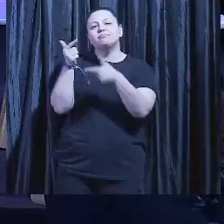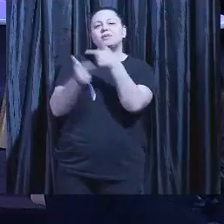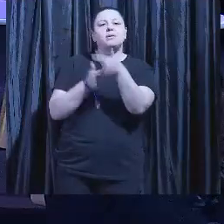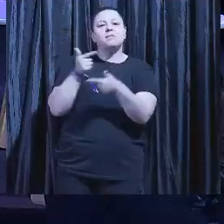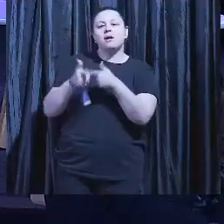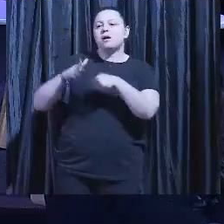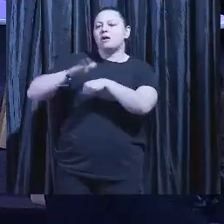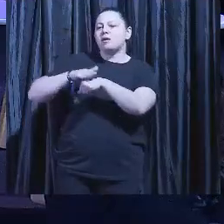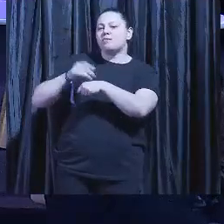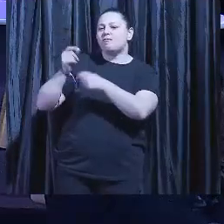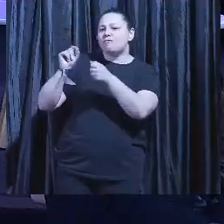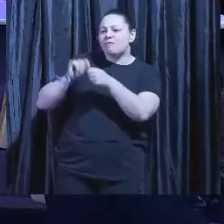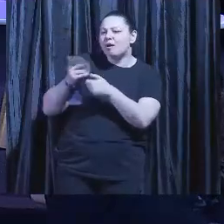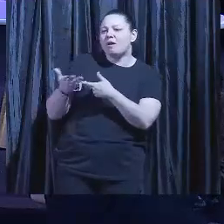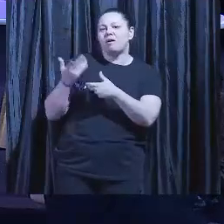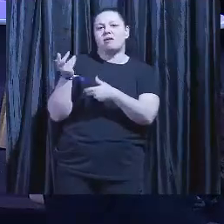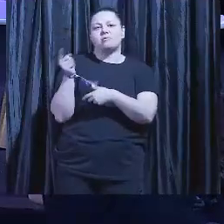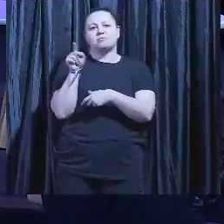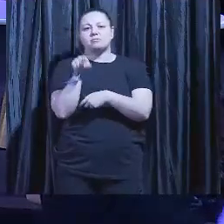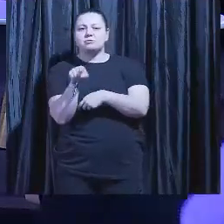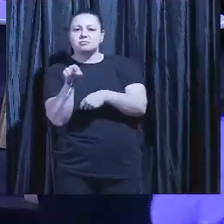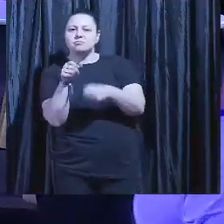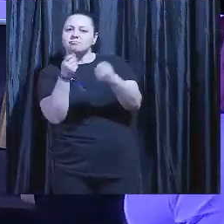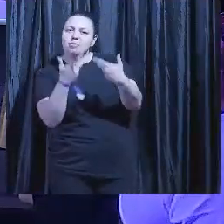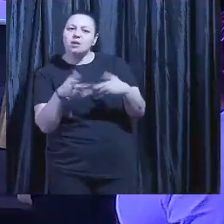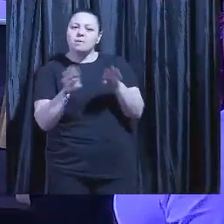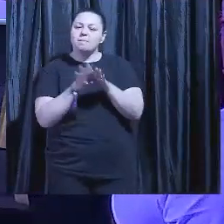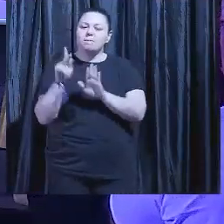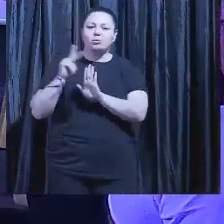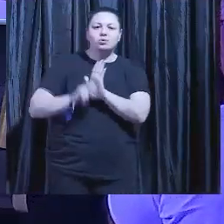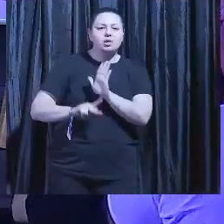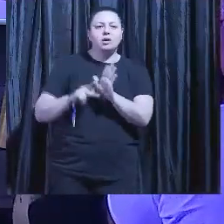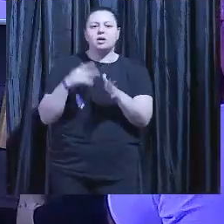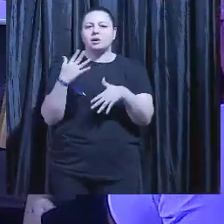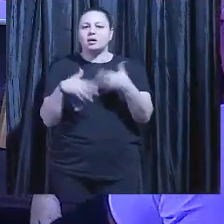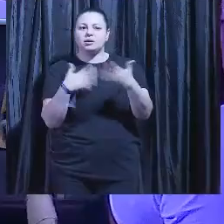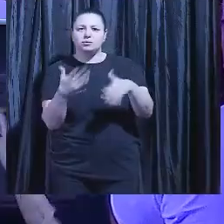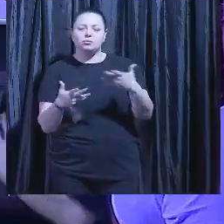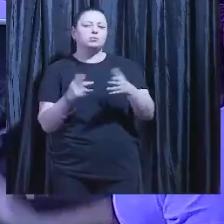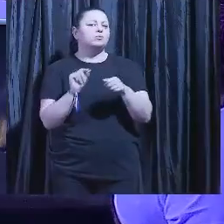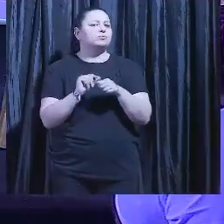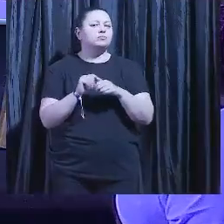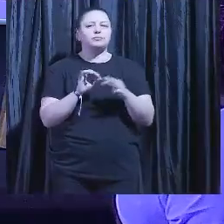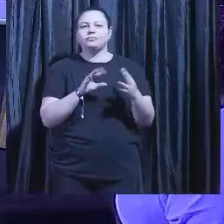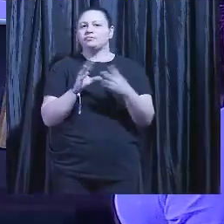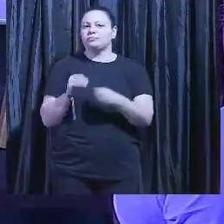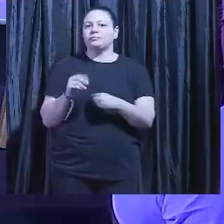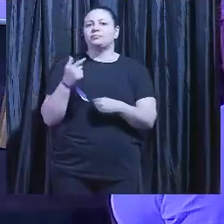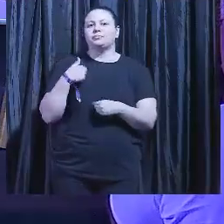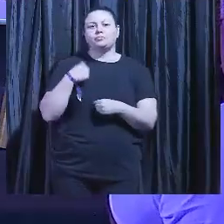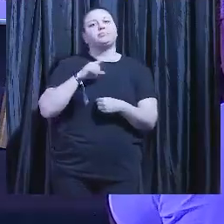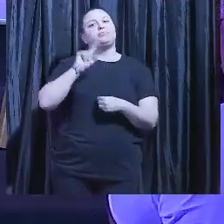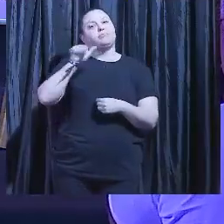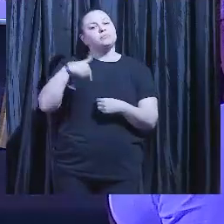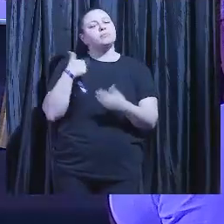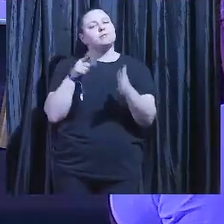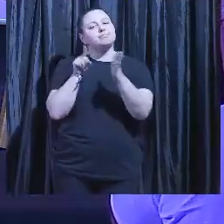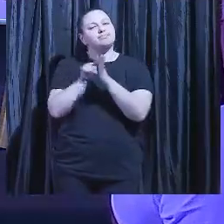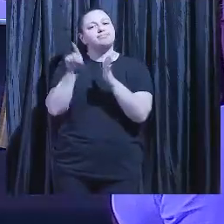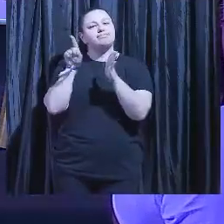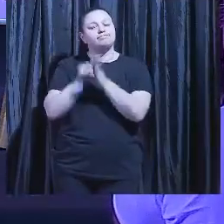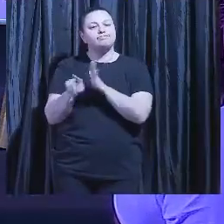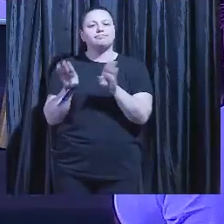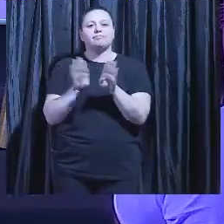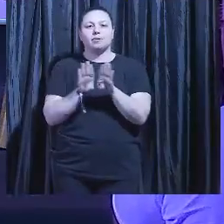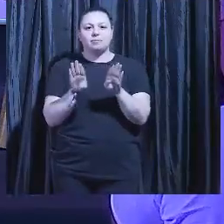Então, o Bola fala um pouco dos projetos, das iniciativas, Polinho faz a mesma coisa, e aí eu começo trazendo algumas perguntas também para